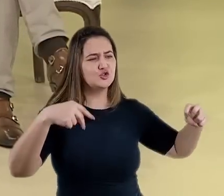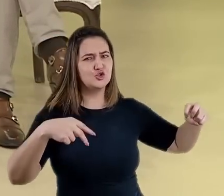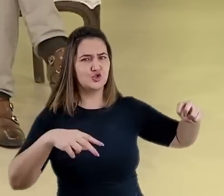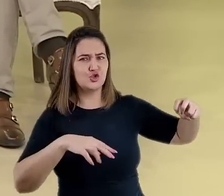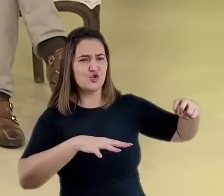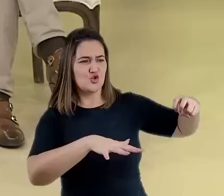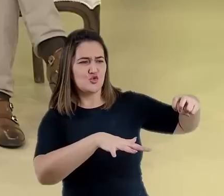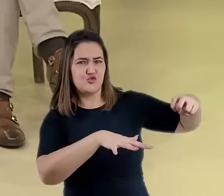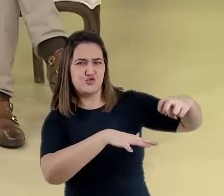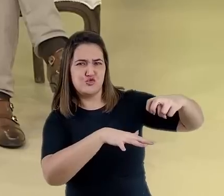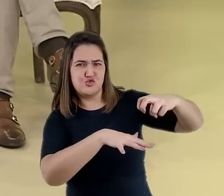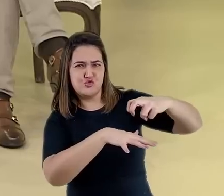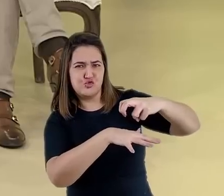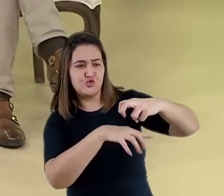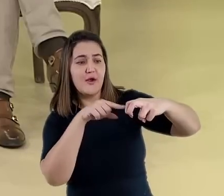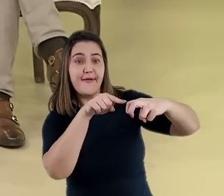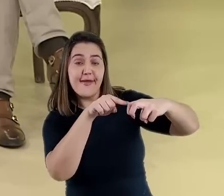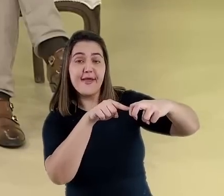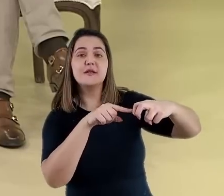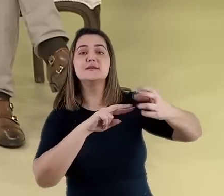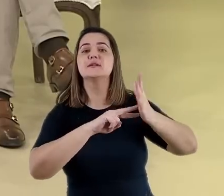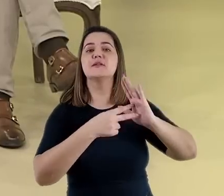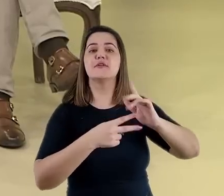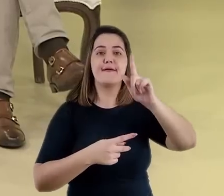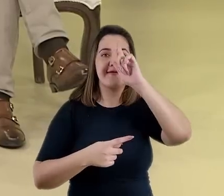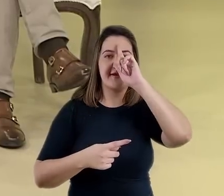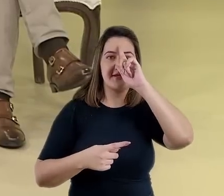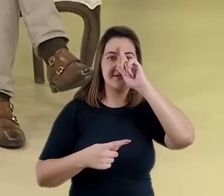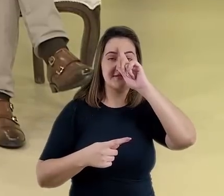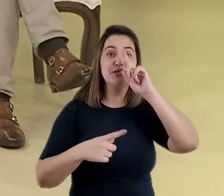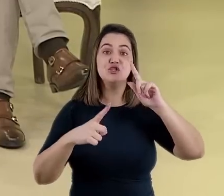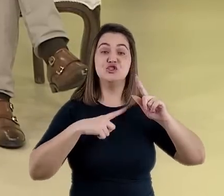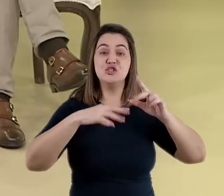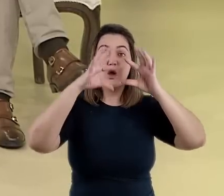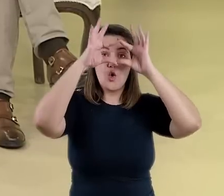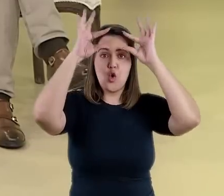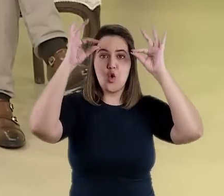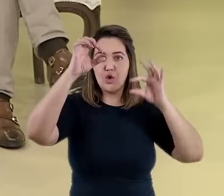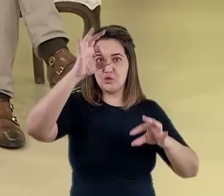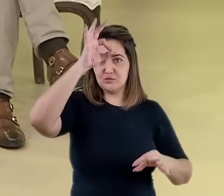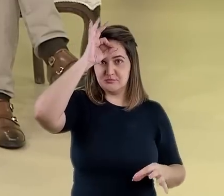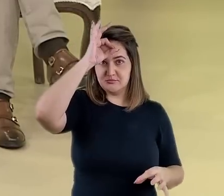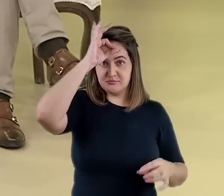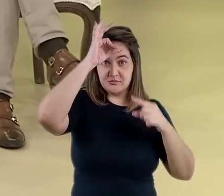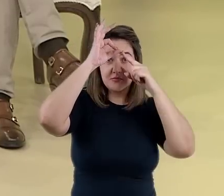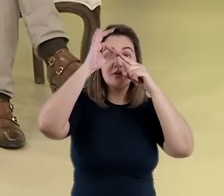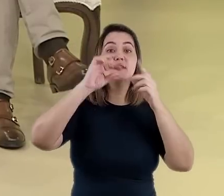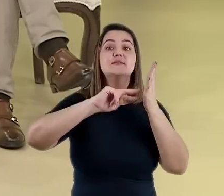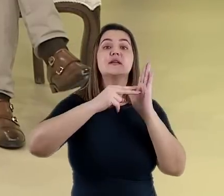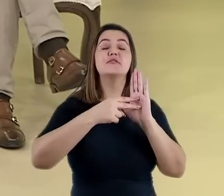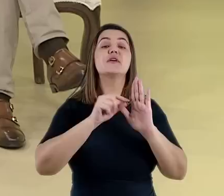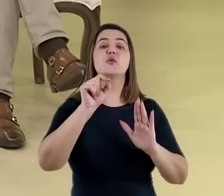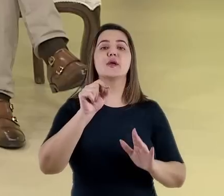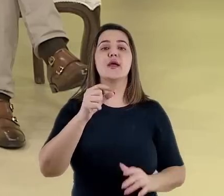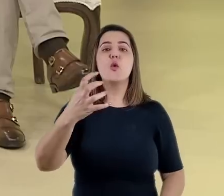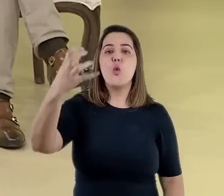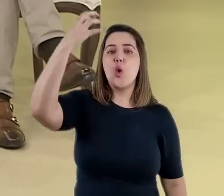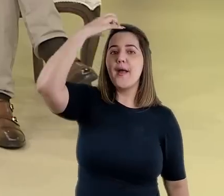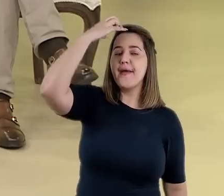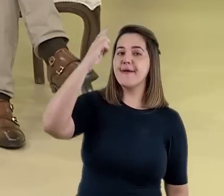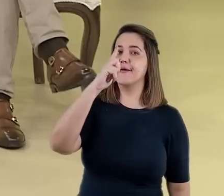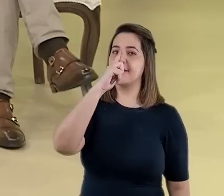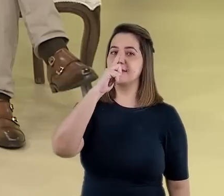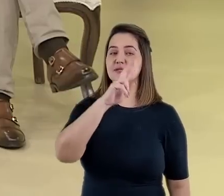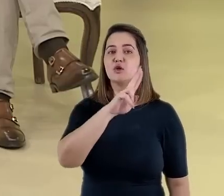Grécia. Os olhos, aquele chifre que estava no meio dos olhos do bode, seria o primeiro rei, Alexandre o Grande. E após a morte